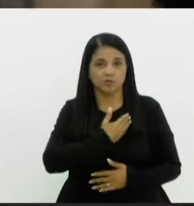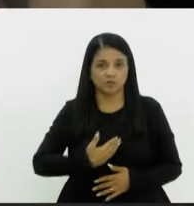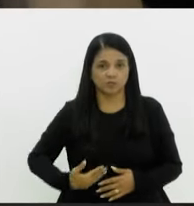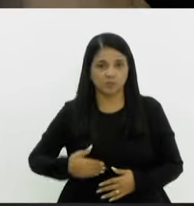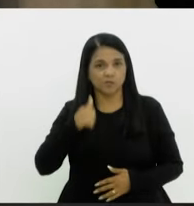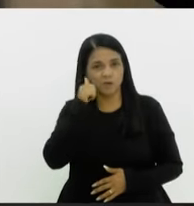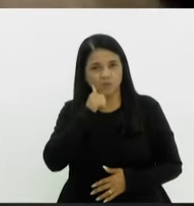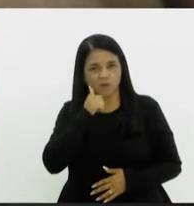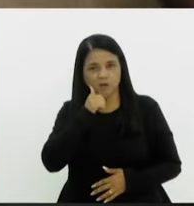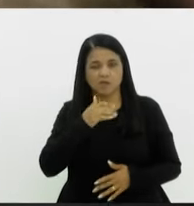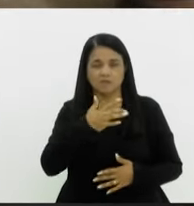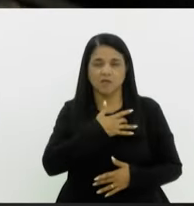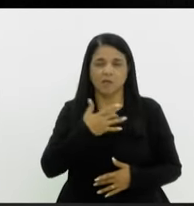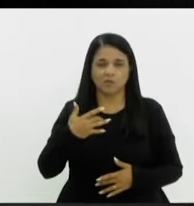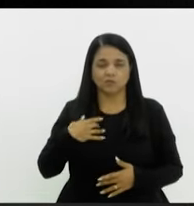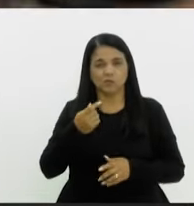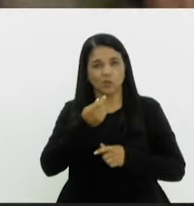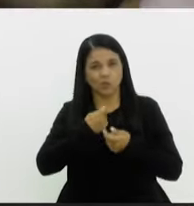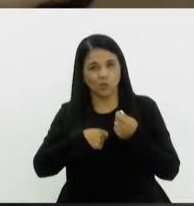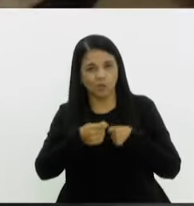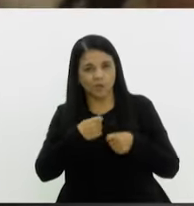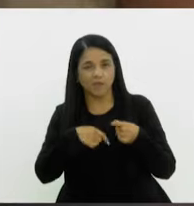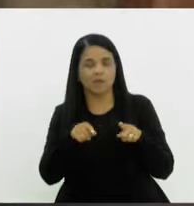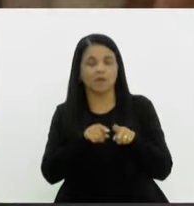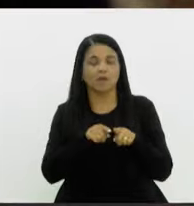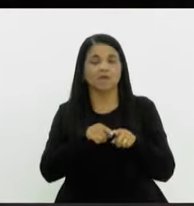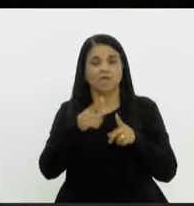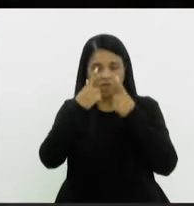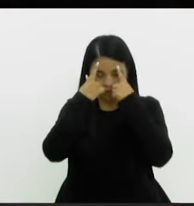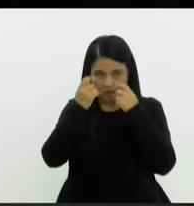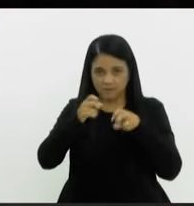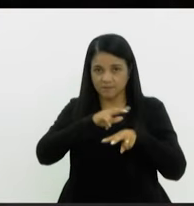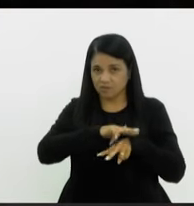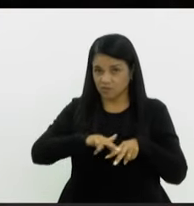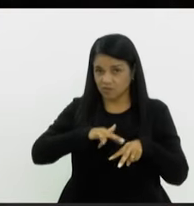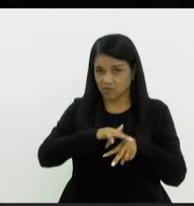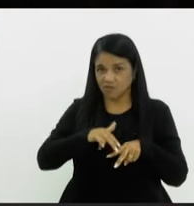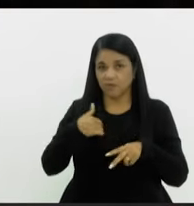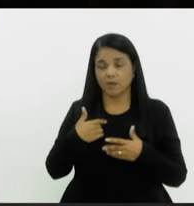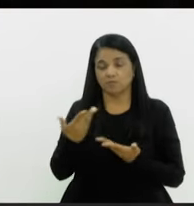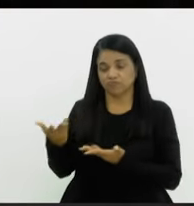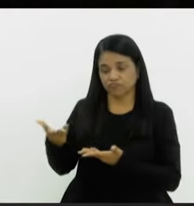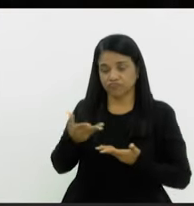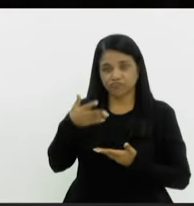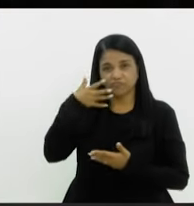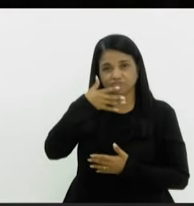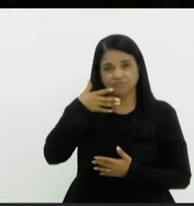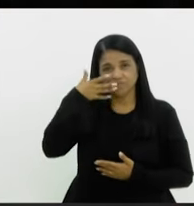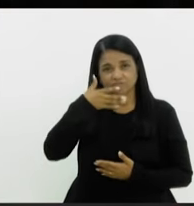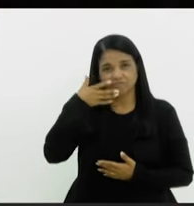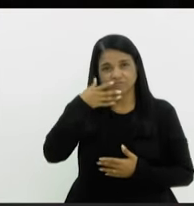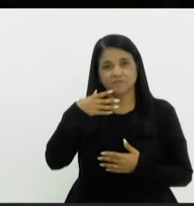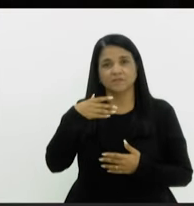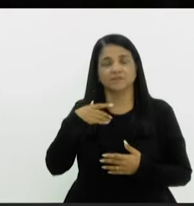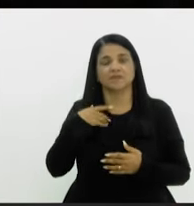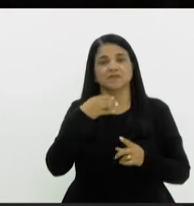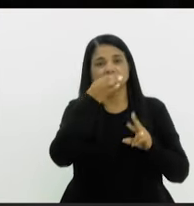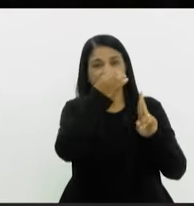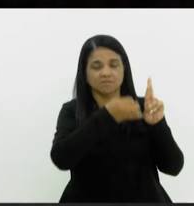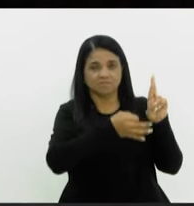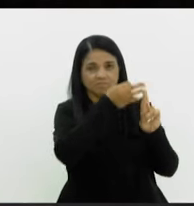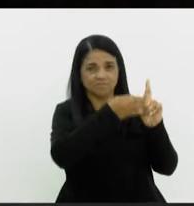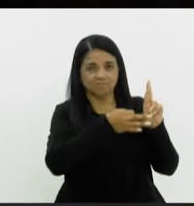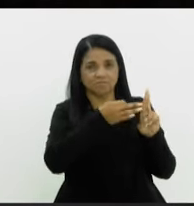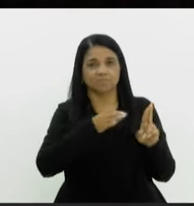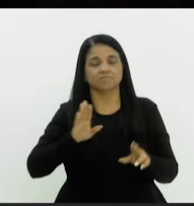autonomia economia e violência de gênero eu quero aqui chamar primeiramente a desembargadora do Tribunal Regional